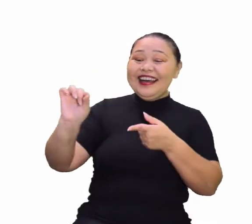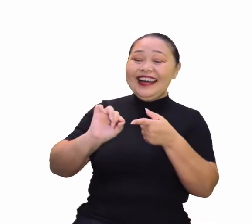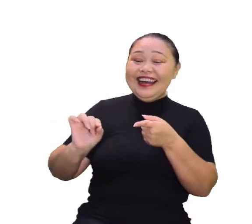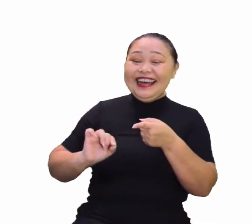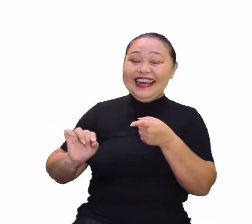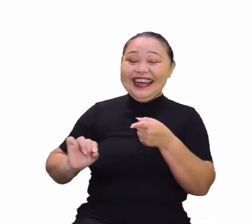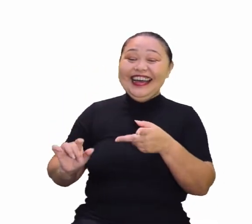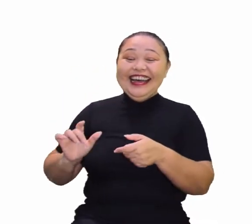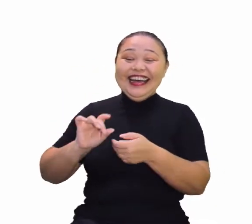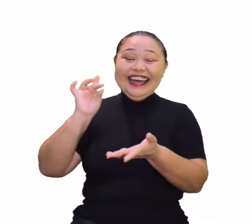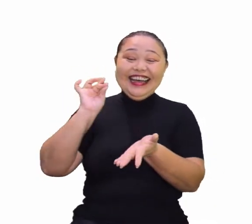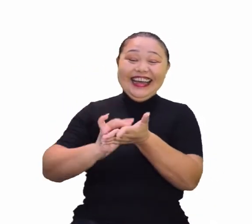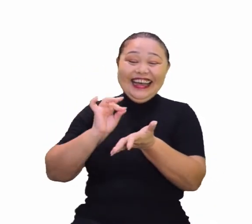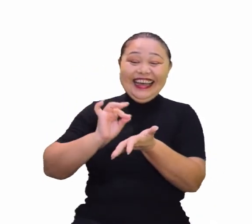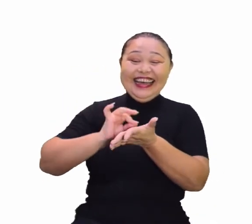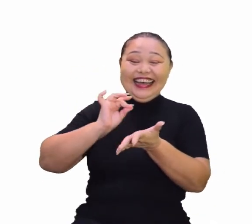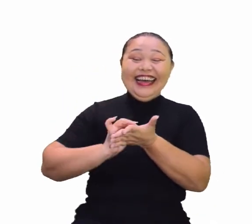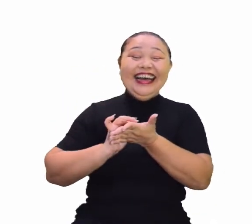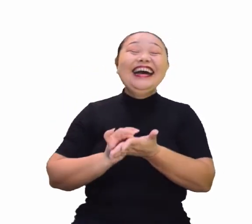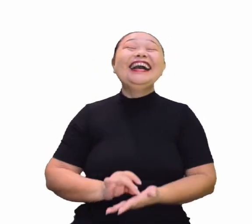os nomes? Com certeza.